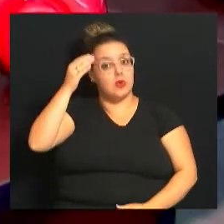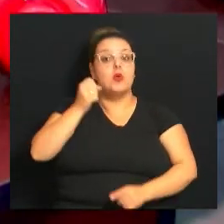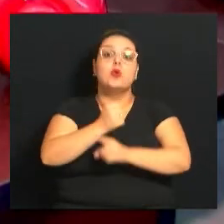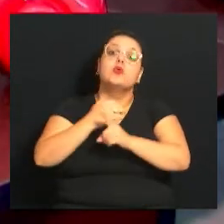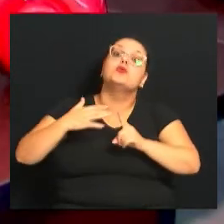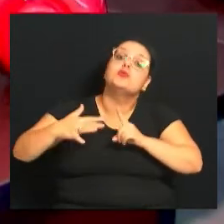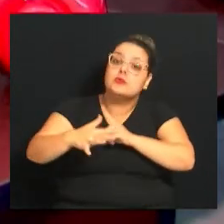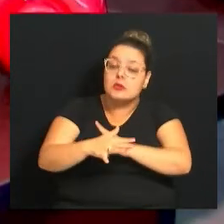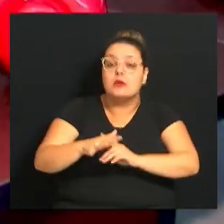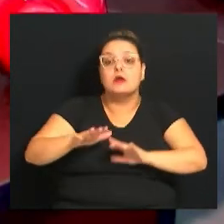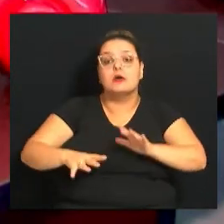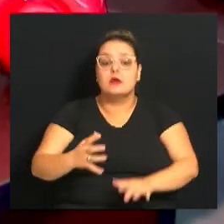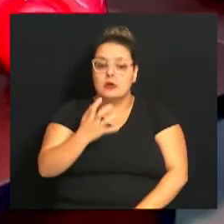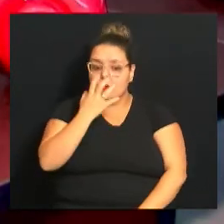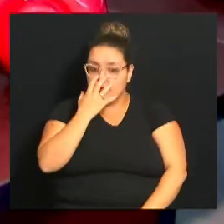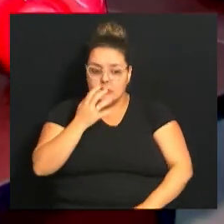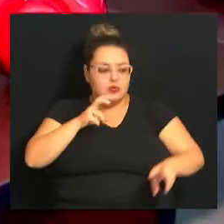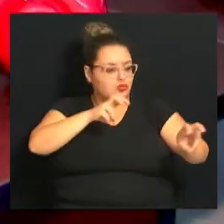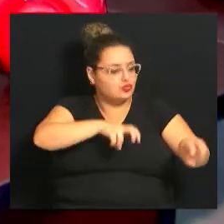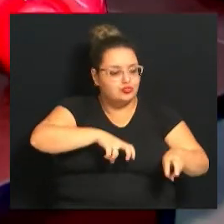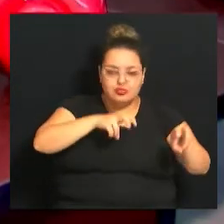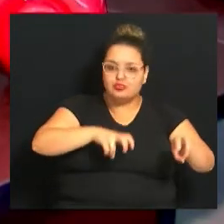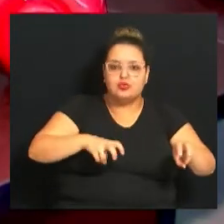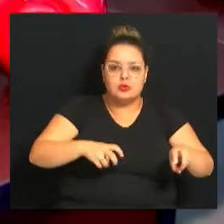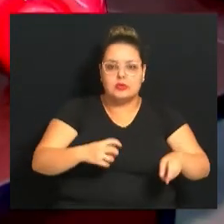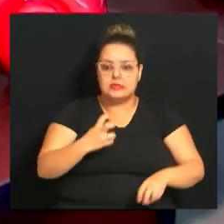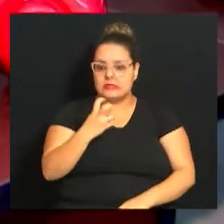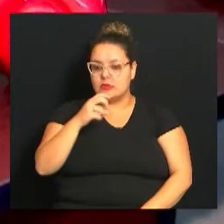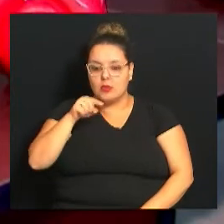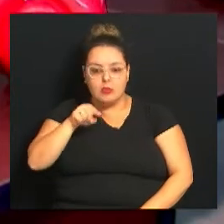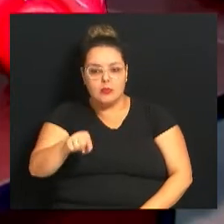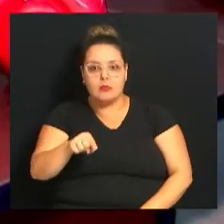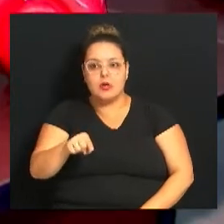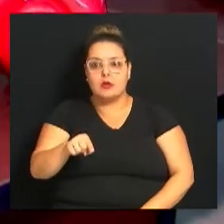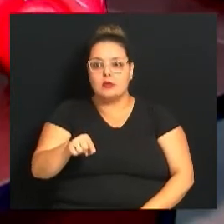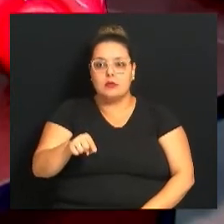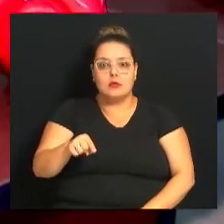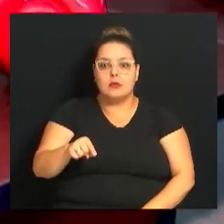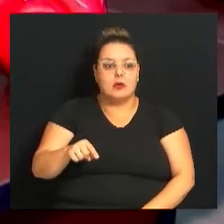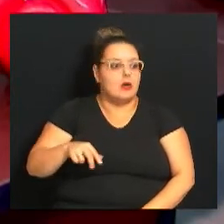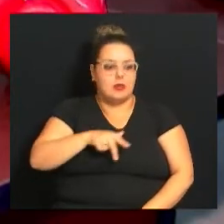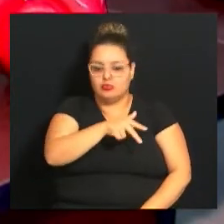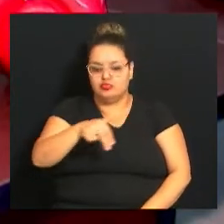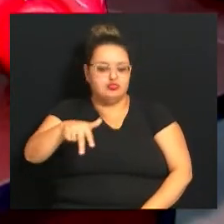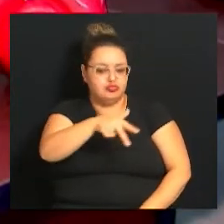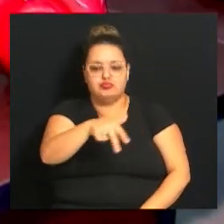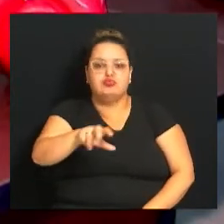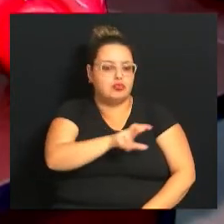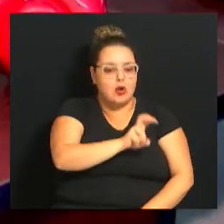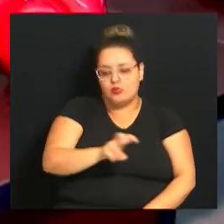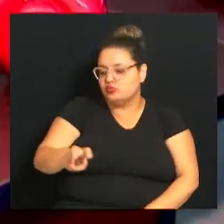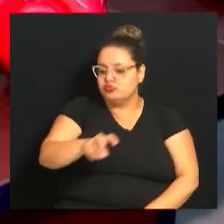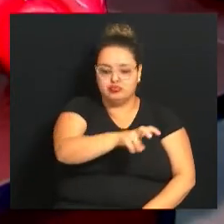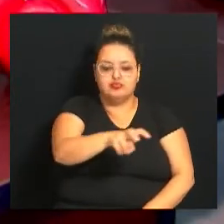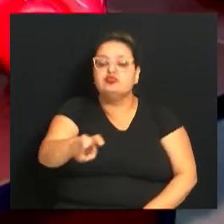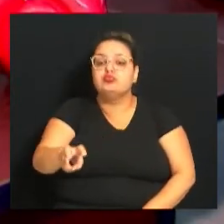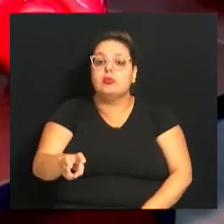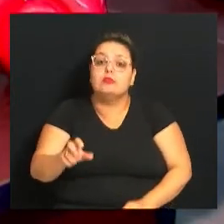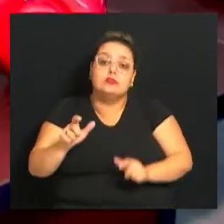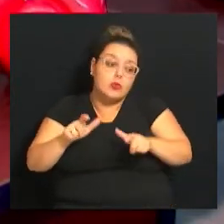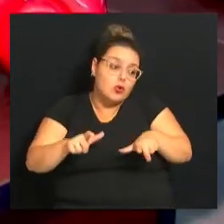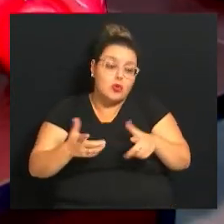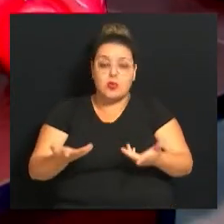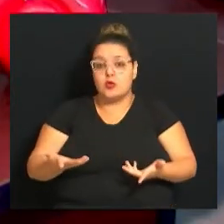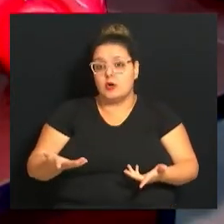vezes o cachorro está dentro de uma chácara ali de 5.000 metros e ele não está percorrendo 5.000 metros. Normalmente ele está parado num certo ponto, ou não